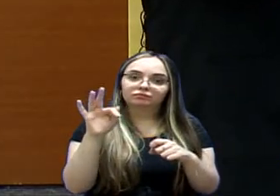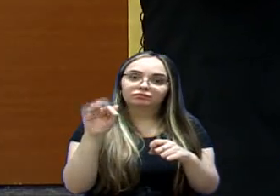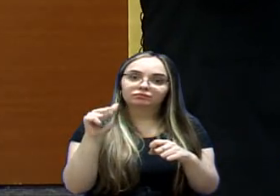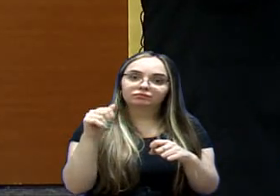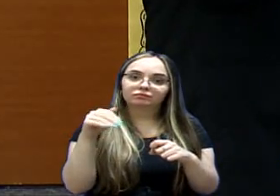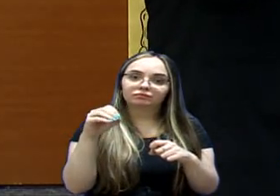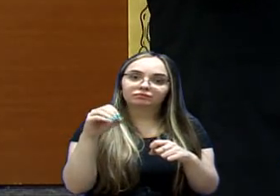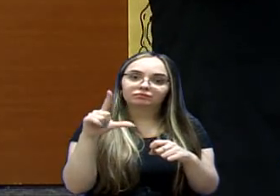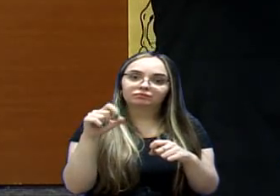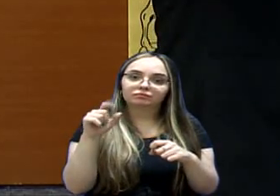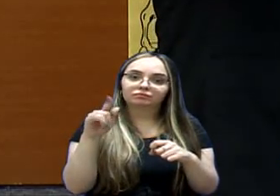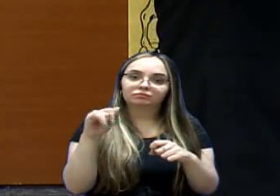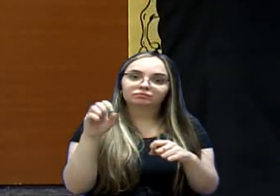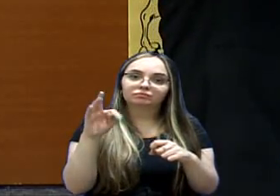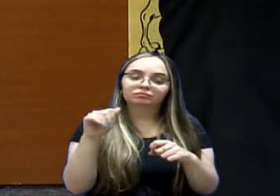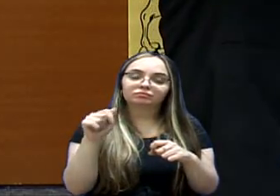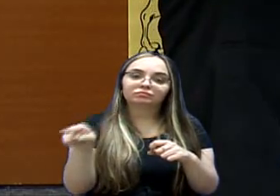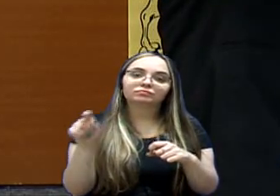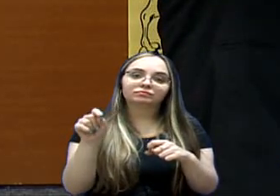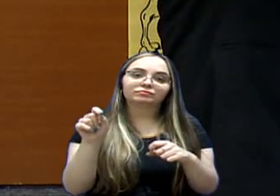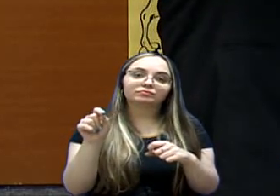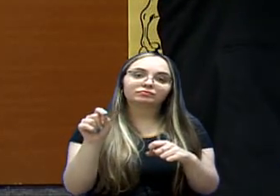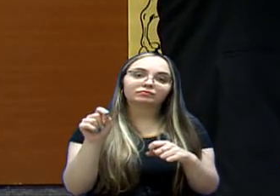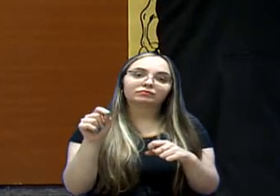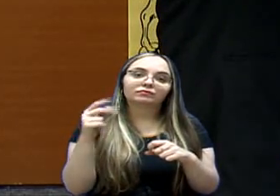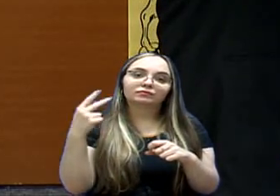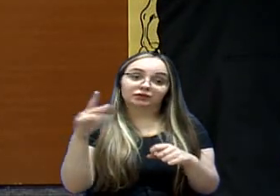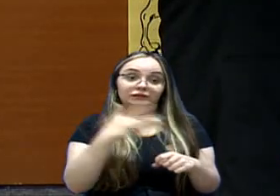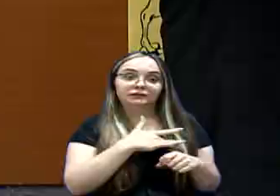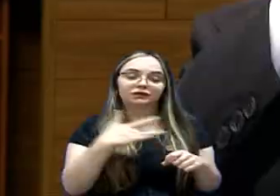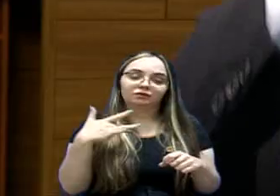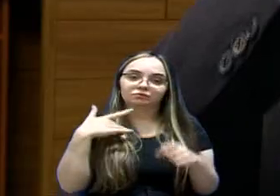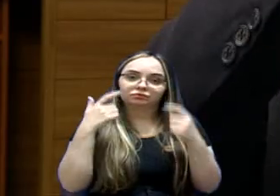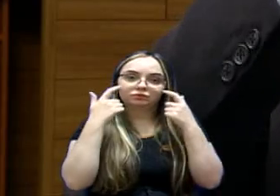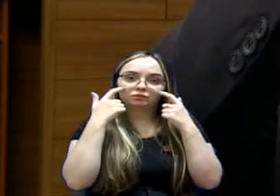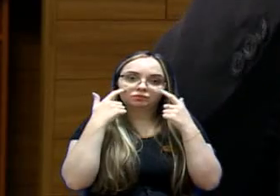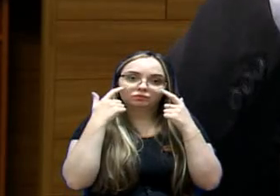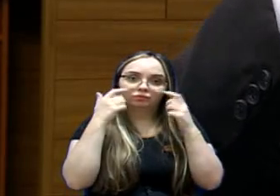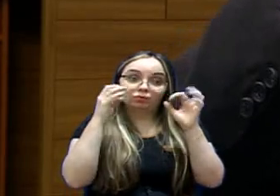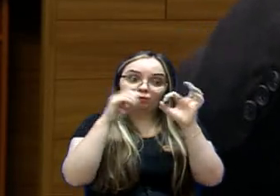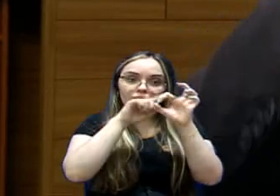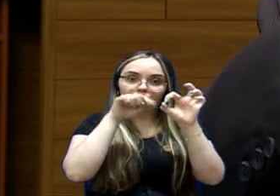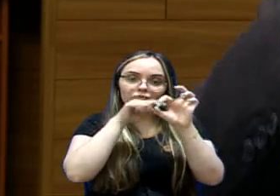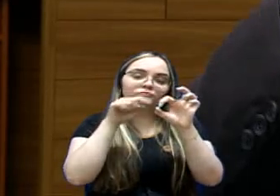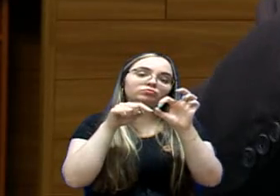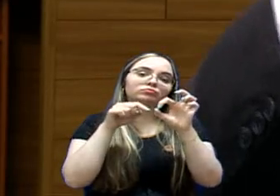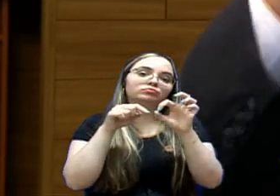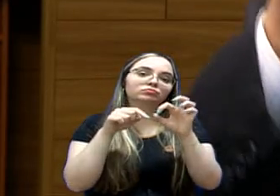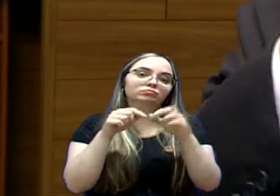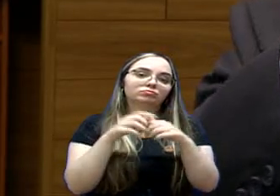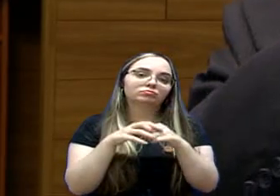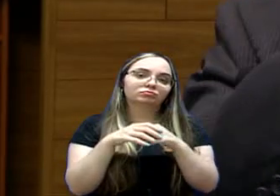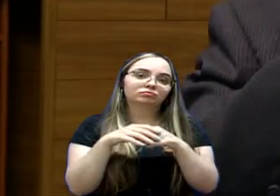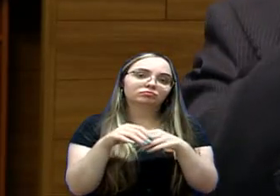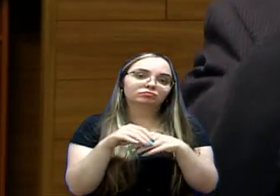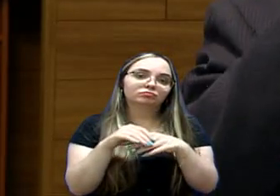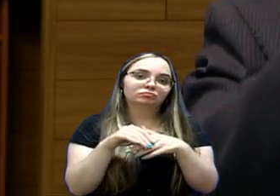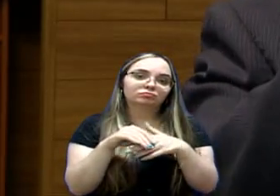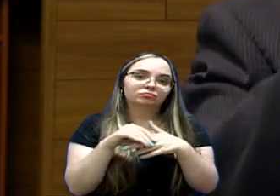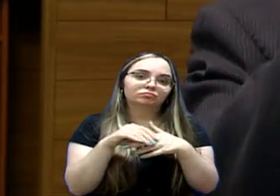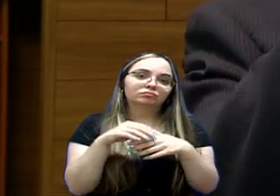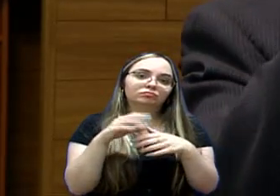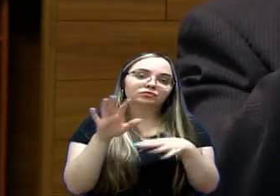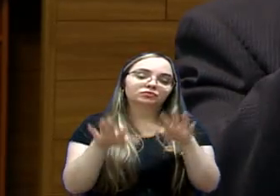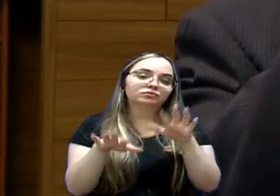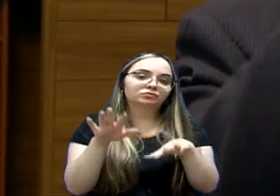vai partir da parte da saúde ocular, do órgão olho. Caso daí uma hiperemia,